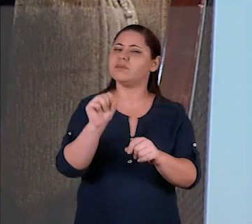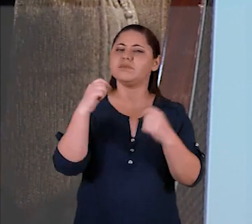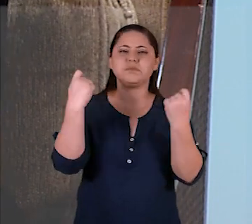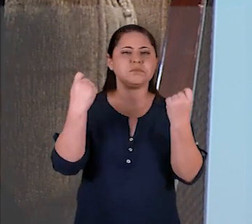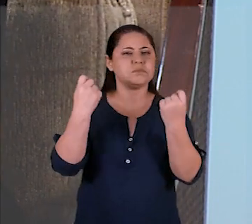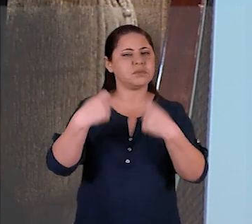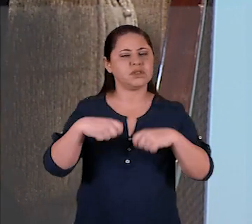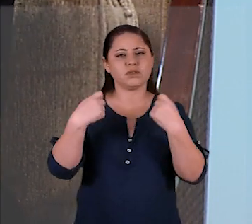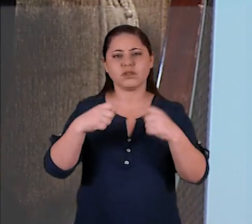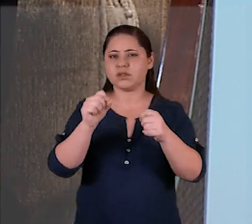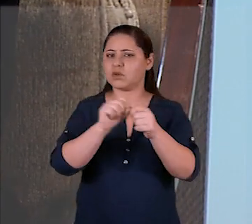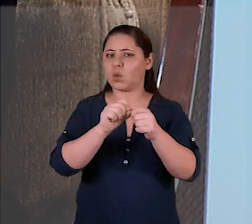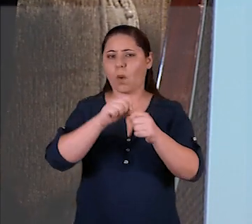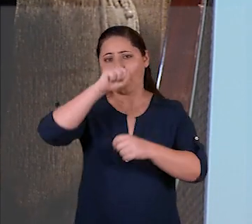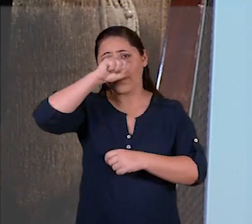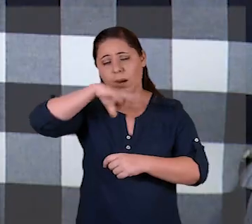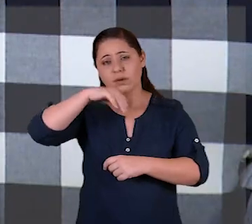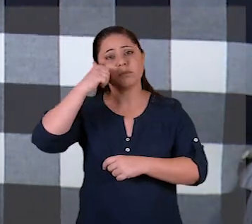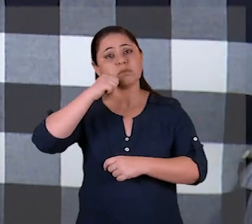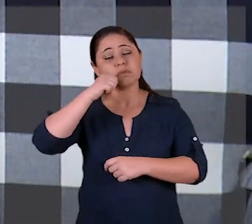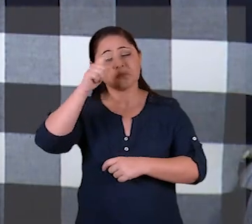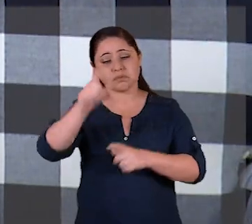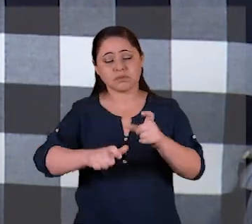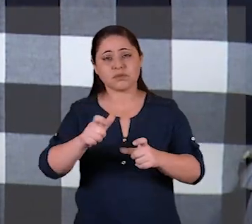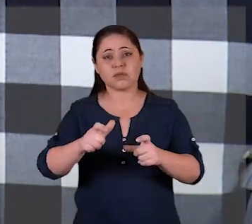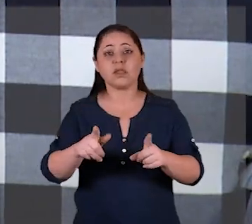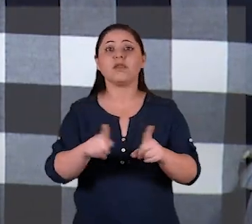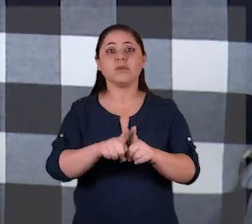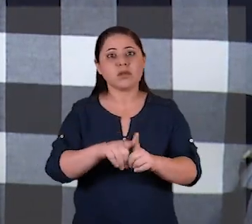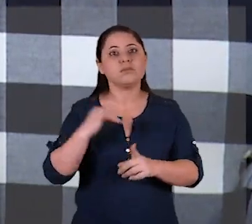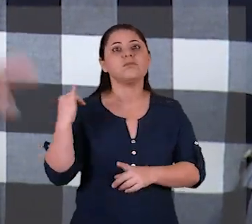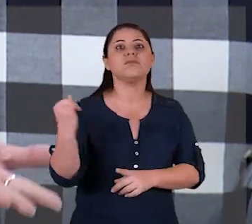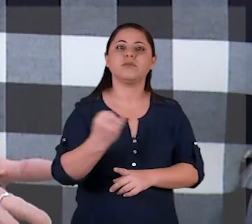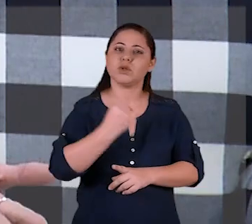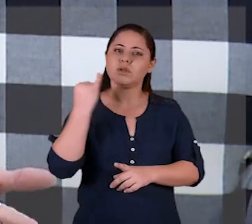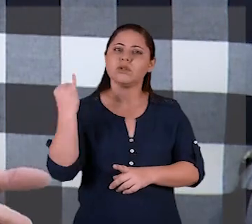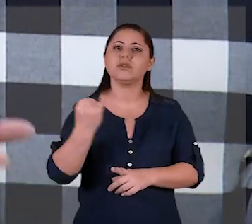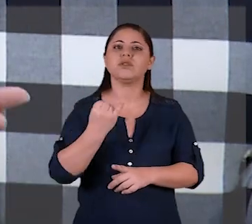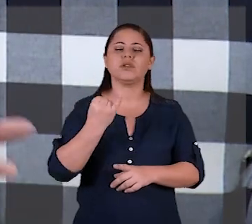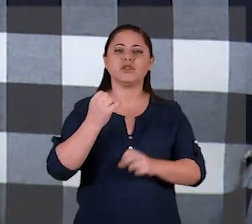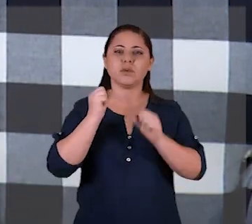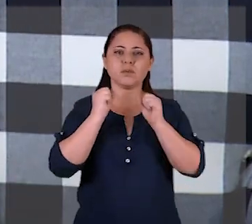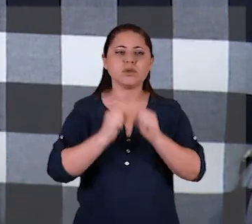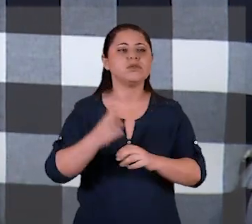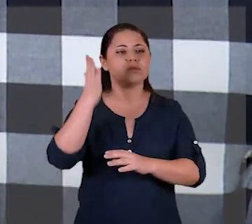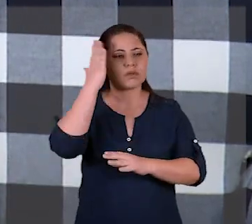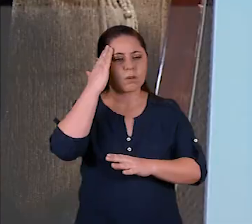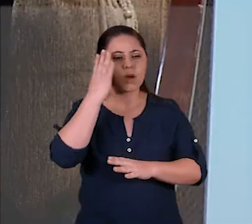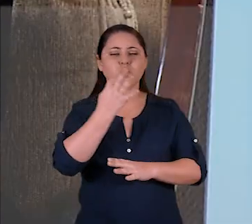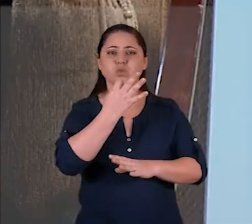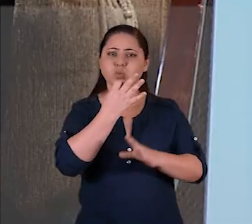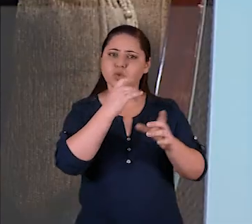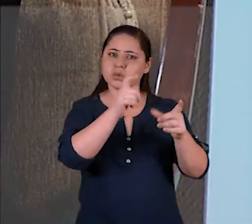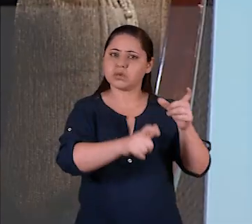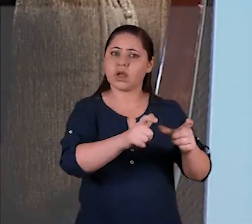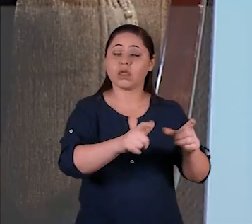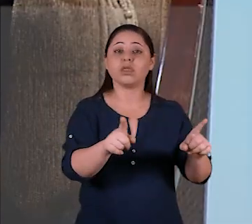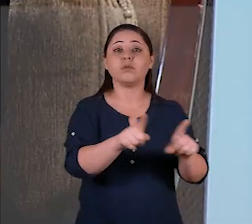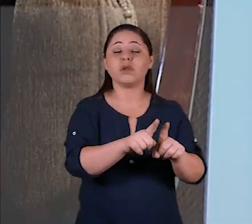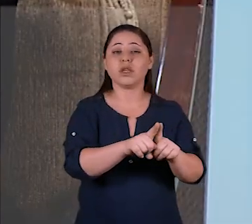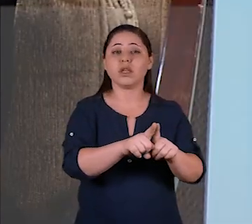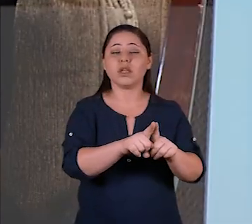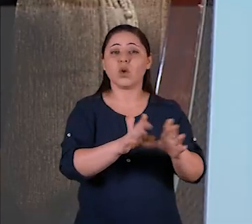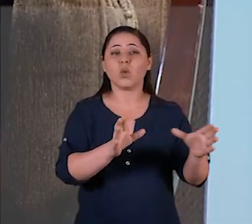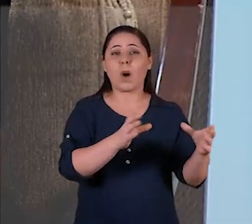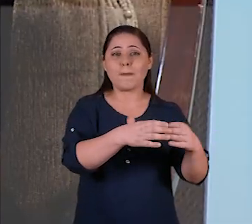for necessário em caso de violência contra a mulher. Então é importante sim contar com essa ferramenta, com né, certeza. Todas as mulheres. Nós temos inclusive equipe